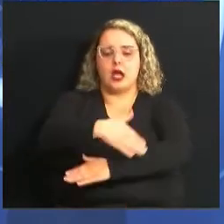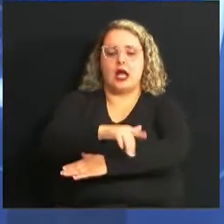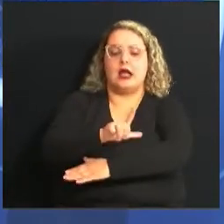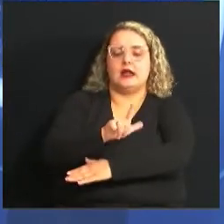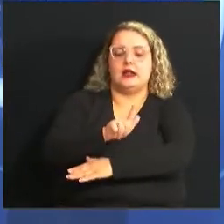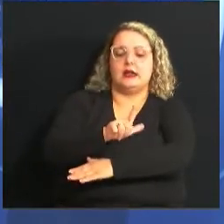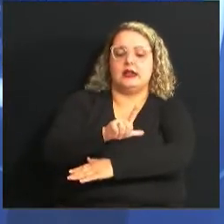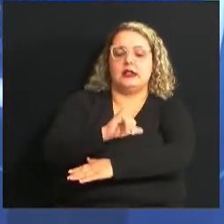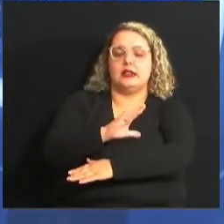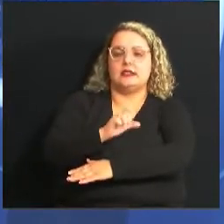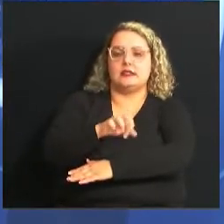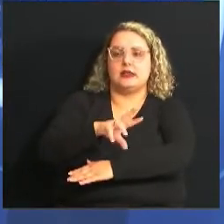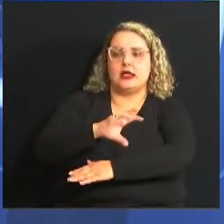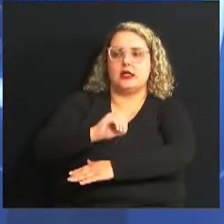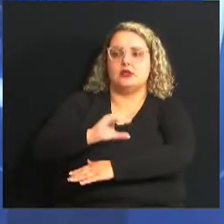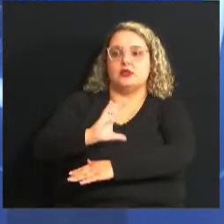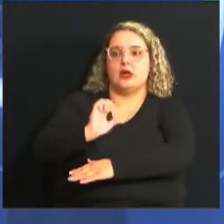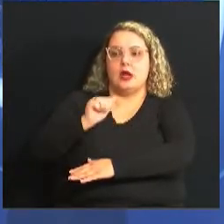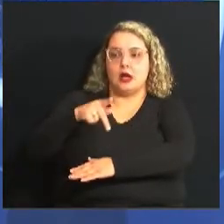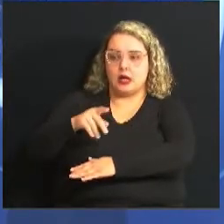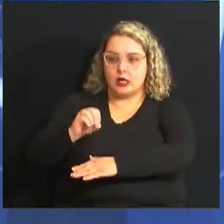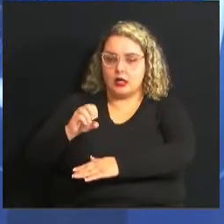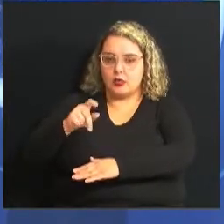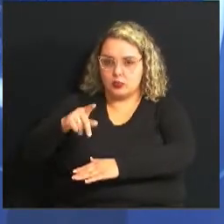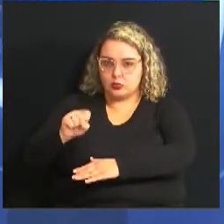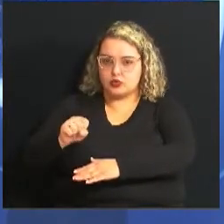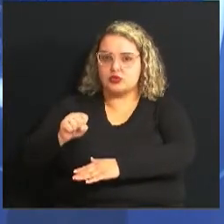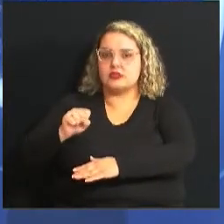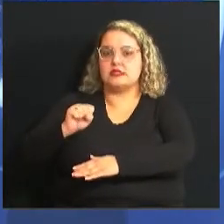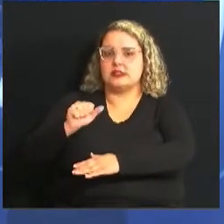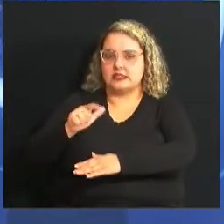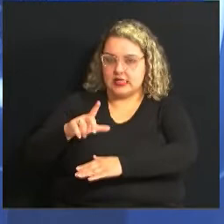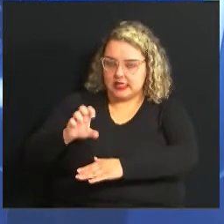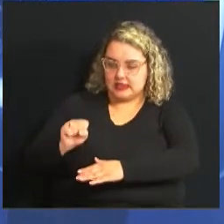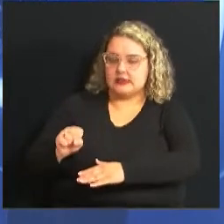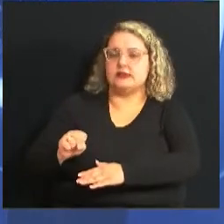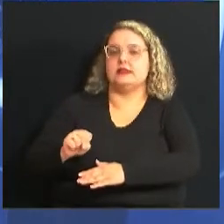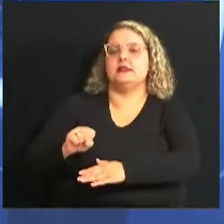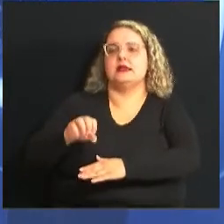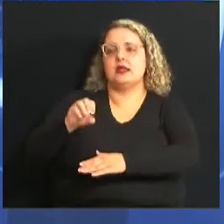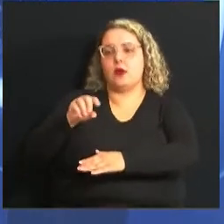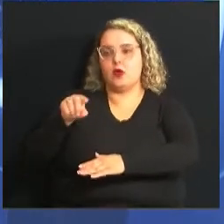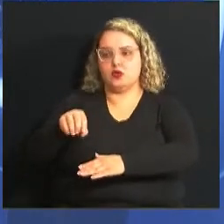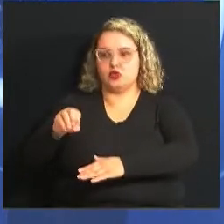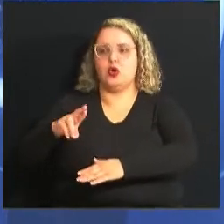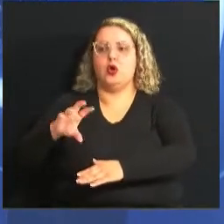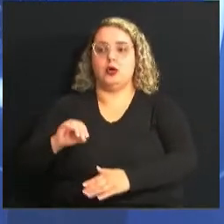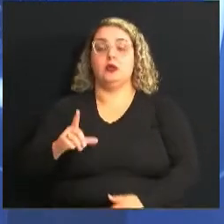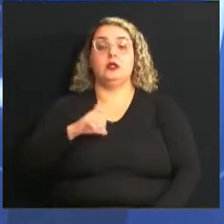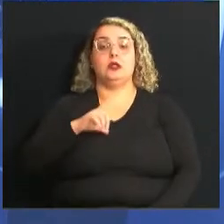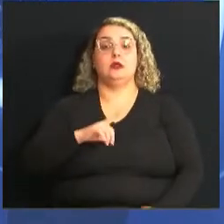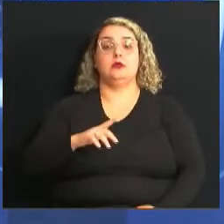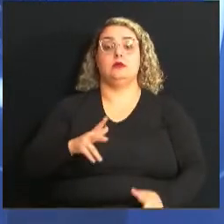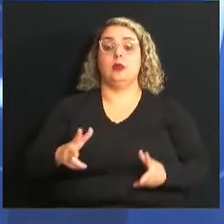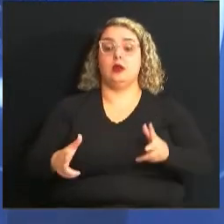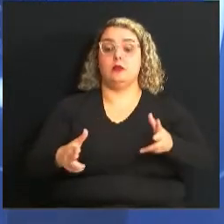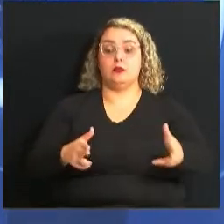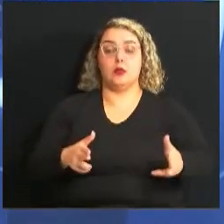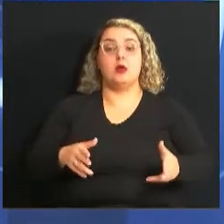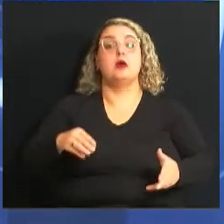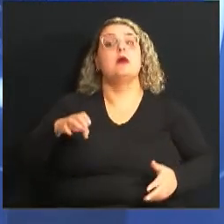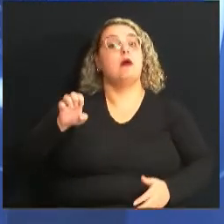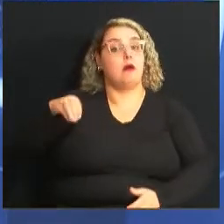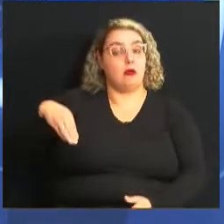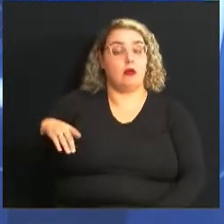Avenida Campos Sales e também a General Osório. Atenção que inclusive nós teremos operações da INDEC